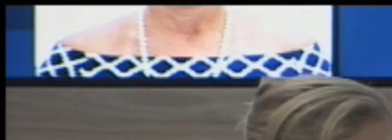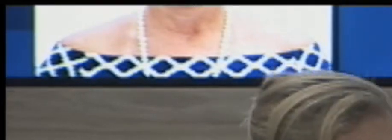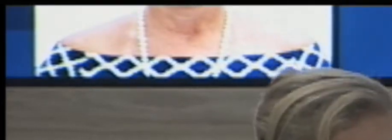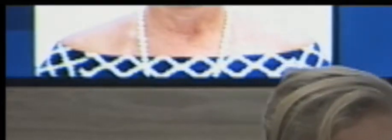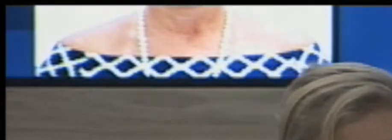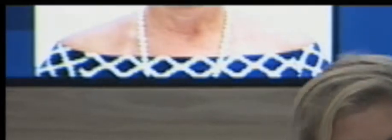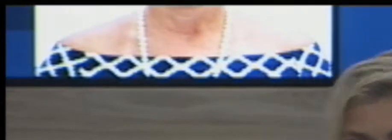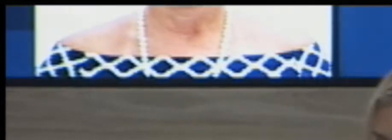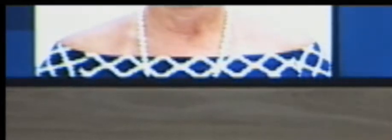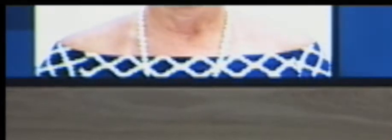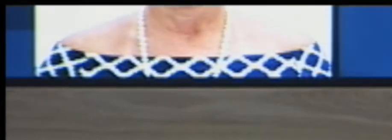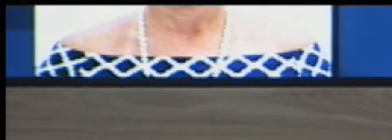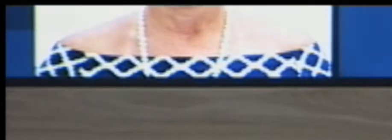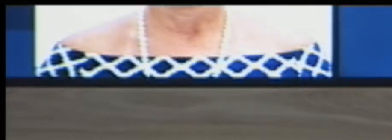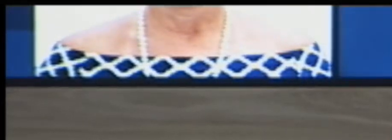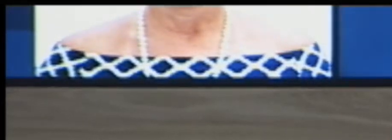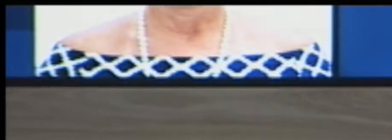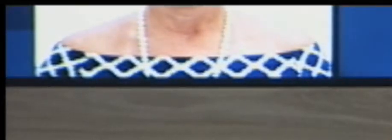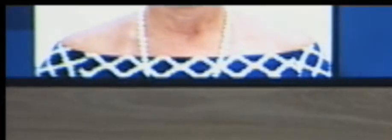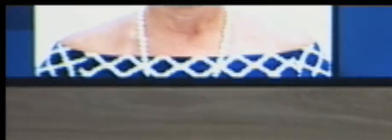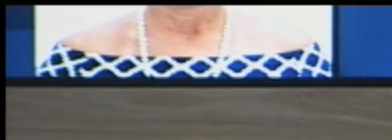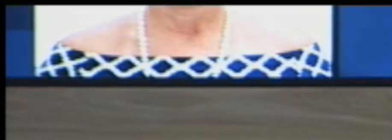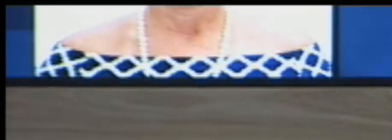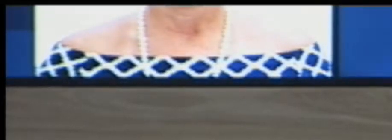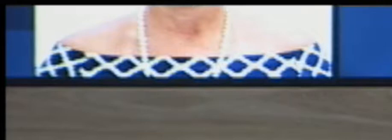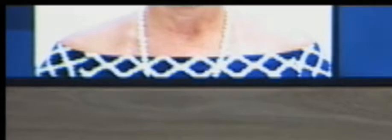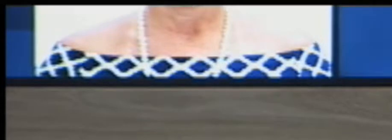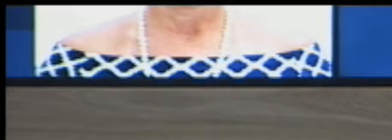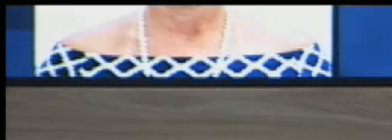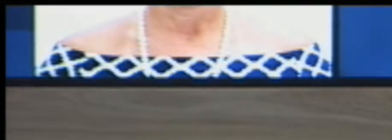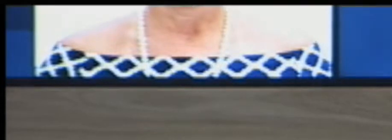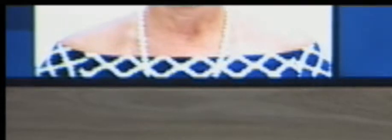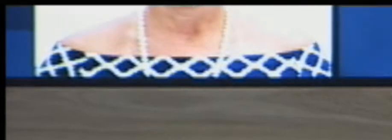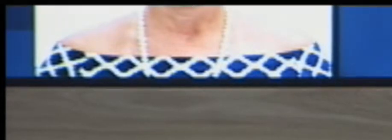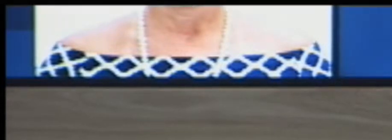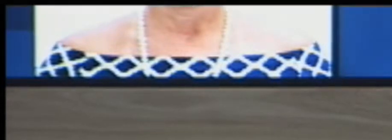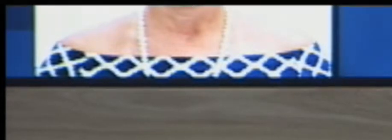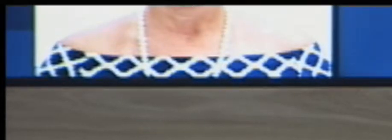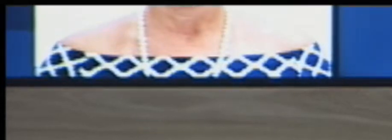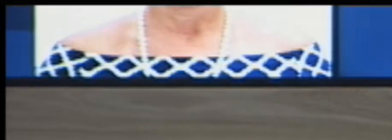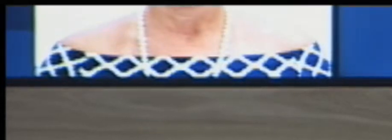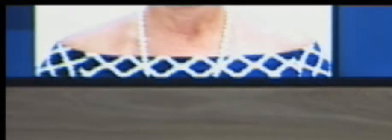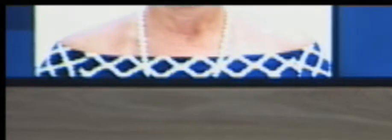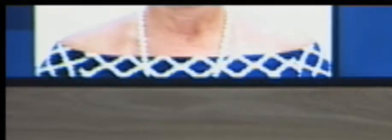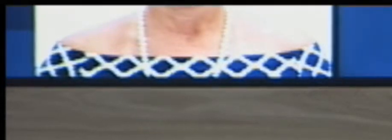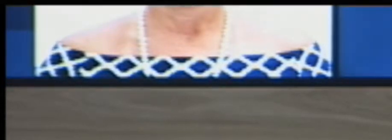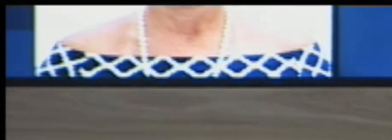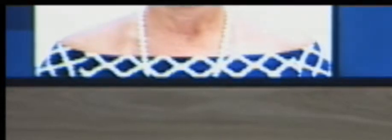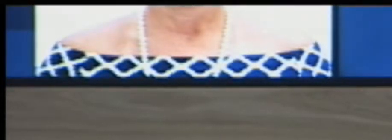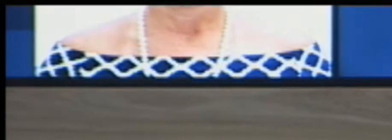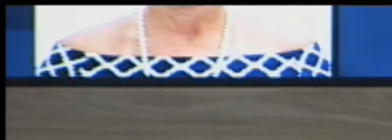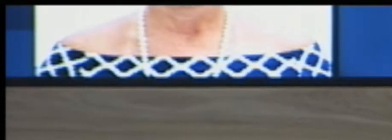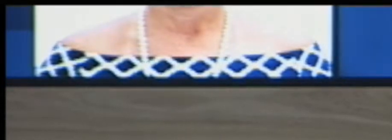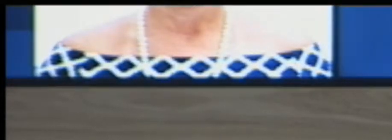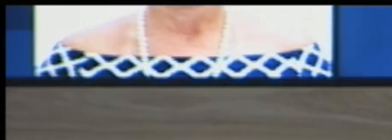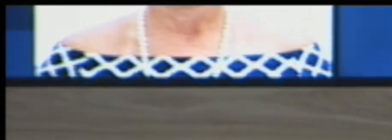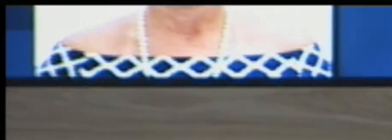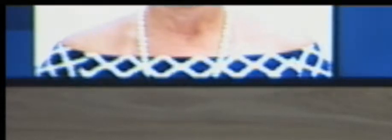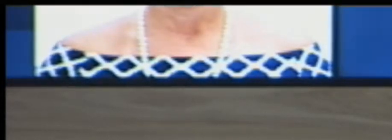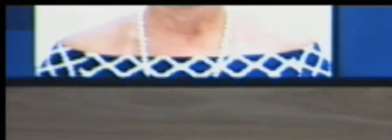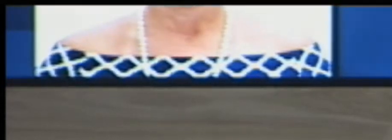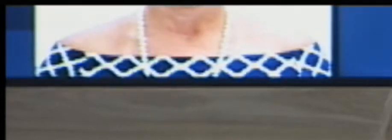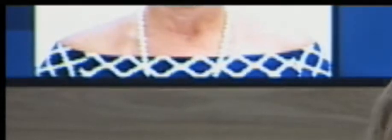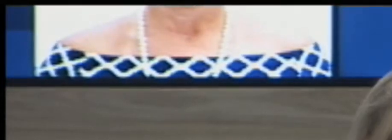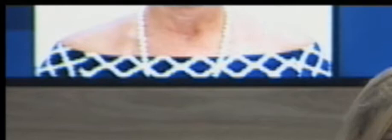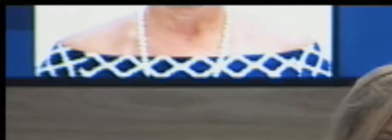que não dava quórum para os conselheiros que lá estavam. Chegamos a participar de